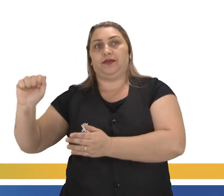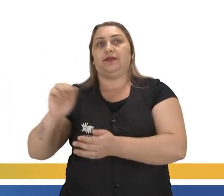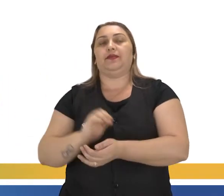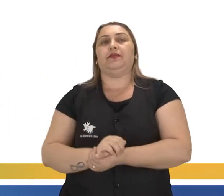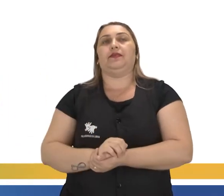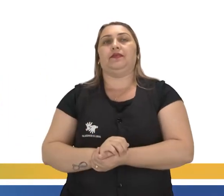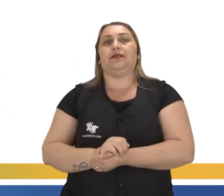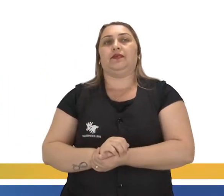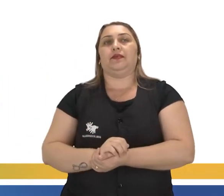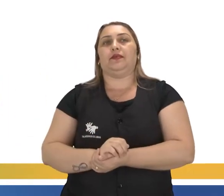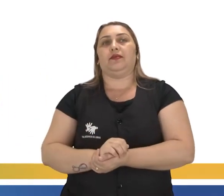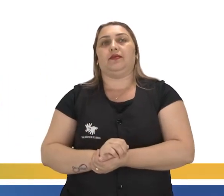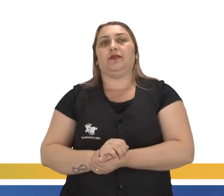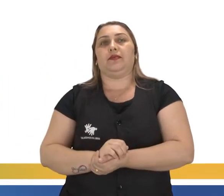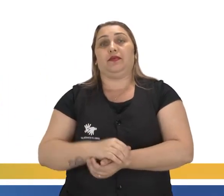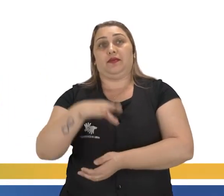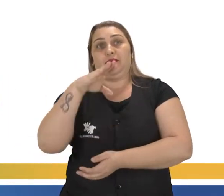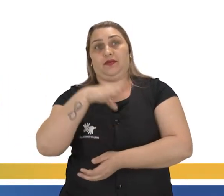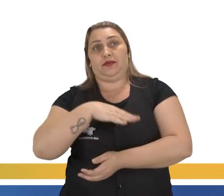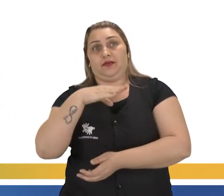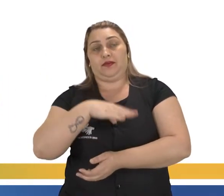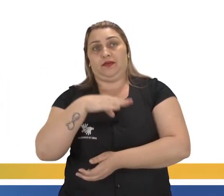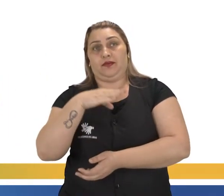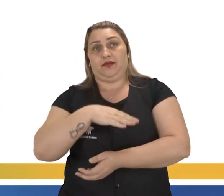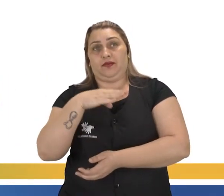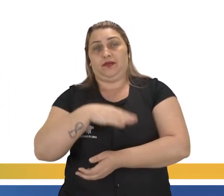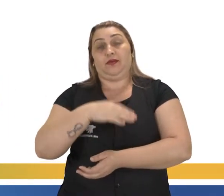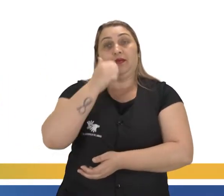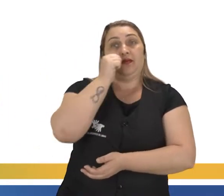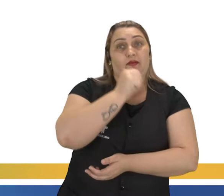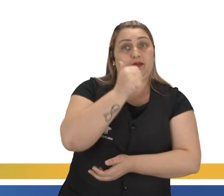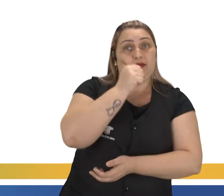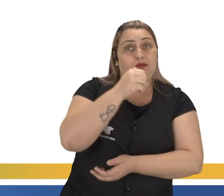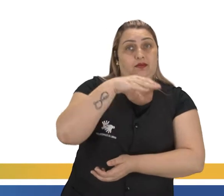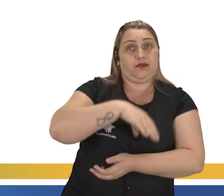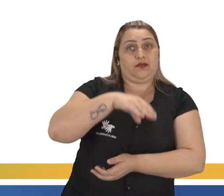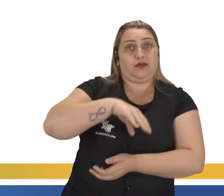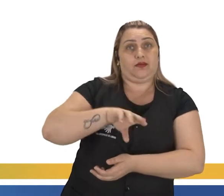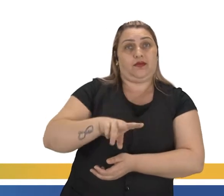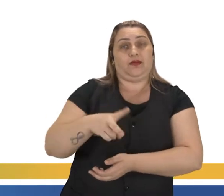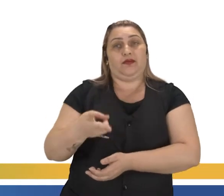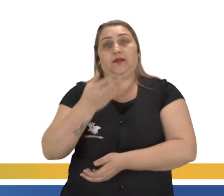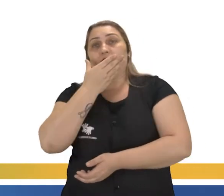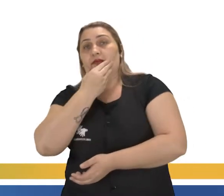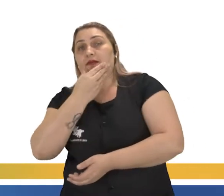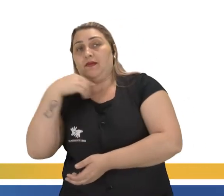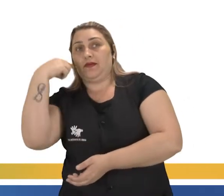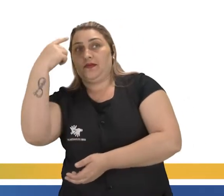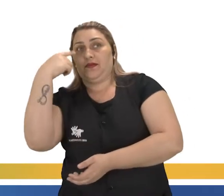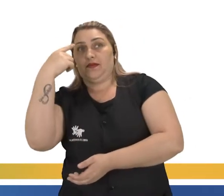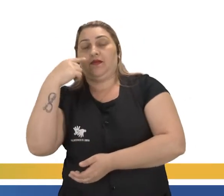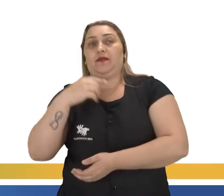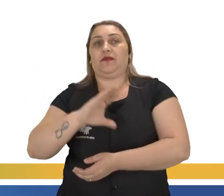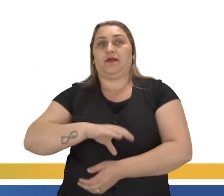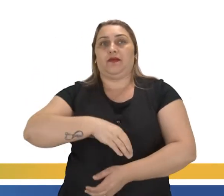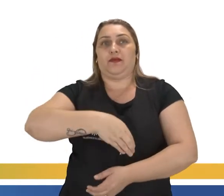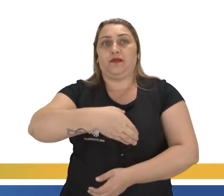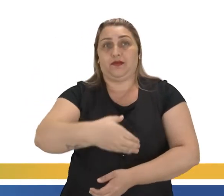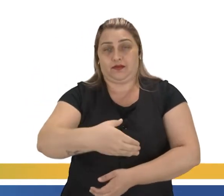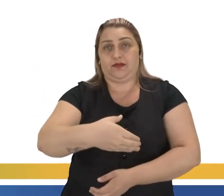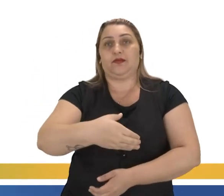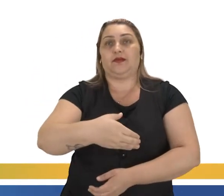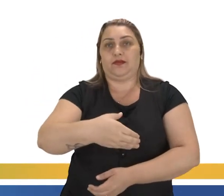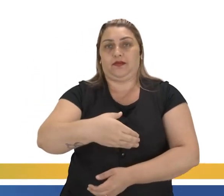crema. E agora ao contrário, palavras que são femininos no português e masculino no espanhol. Como, por exemplo,